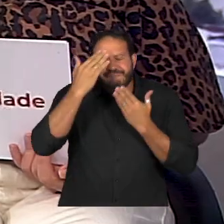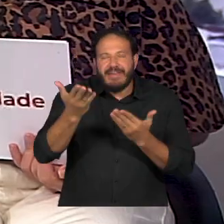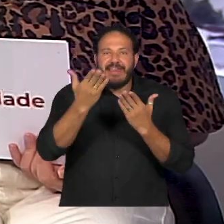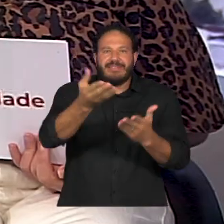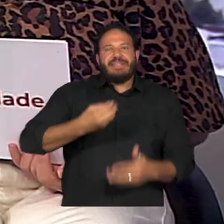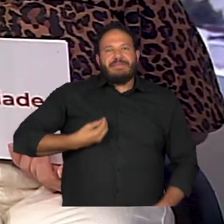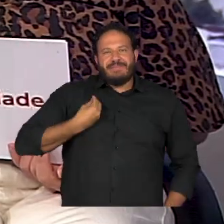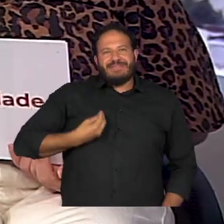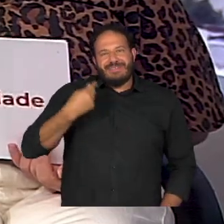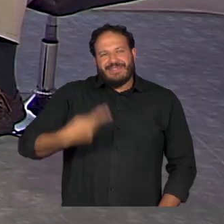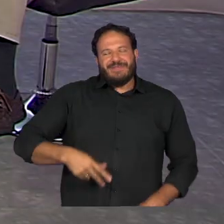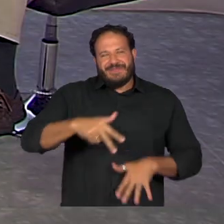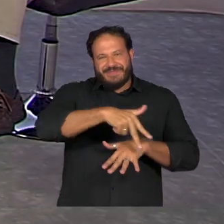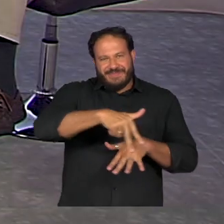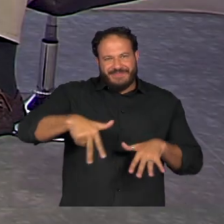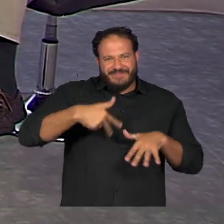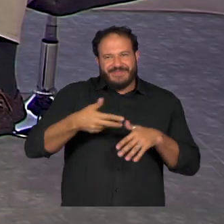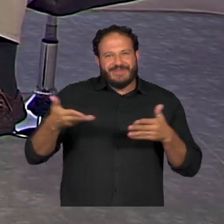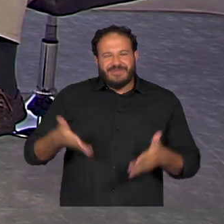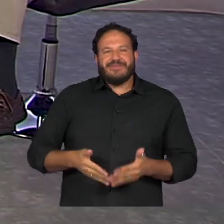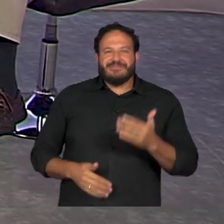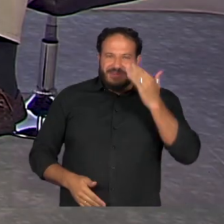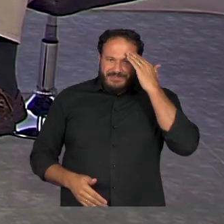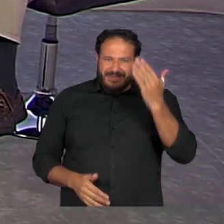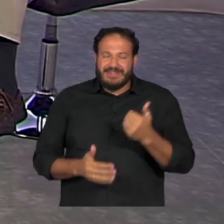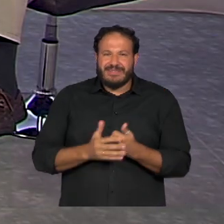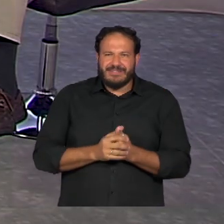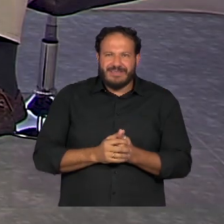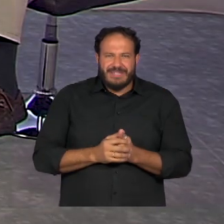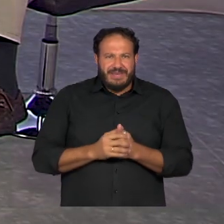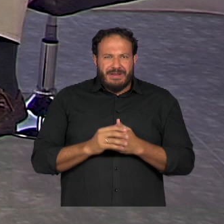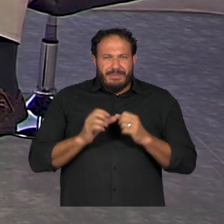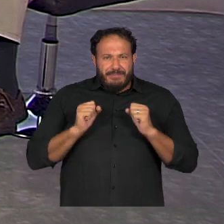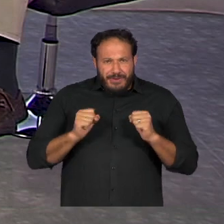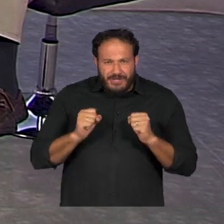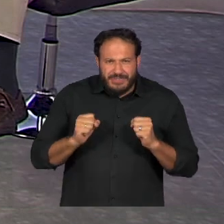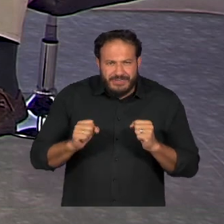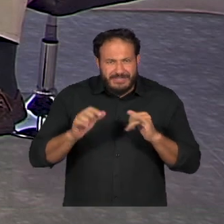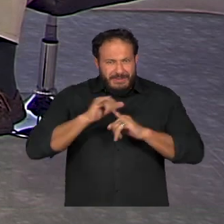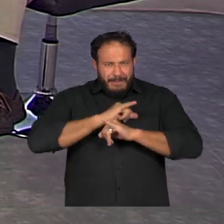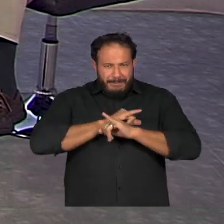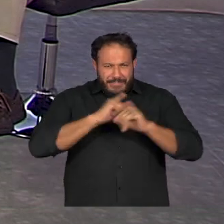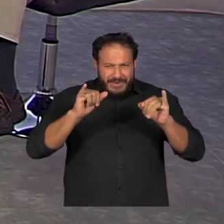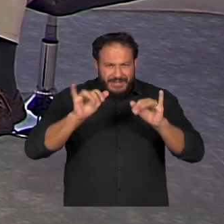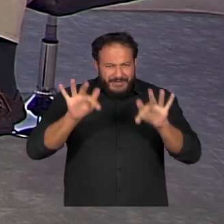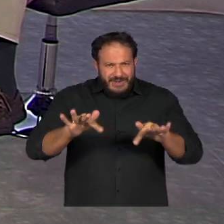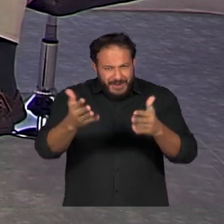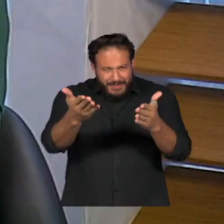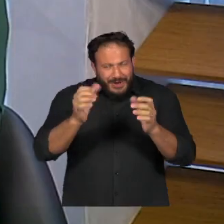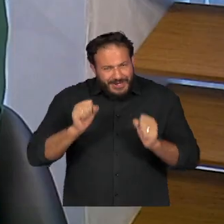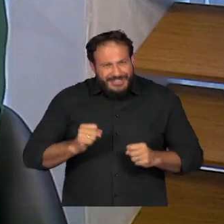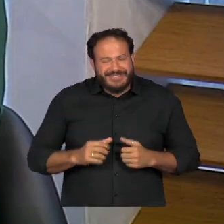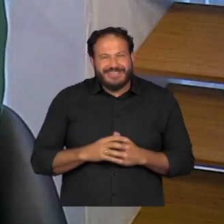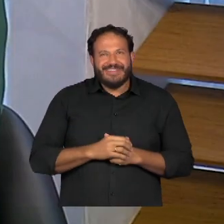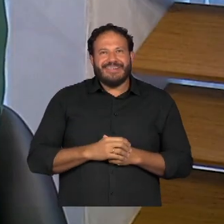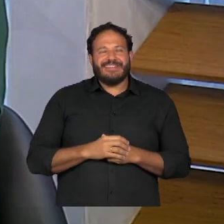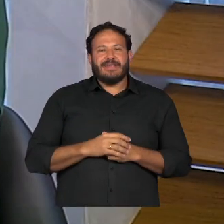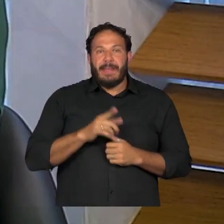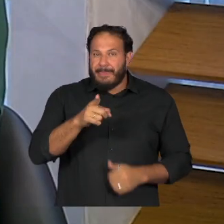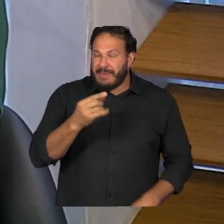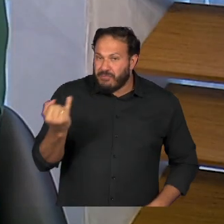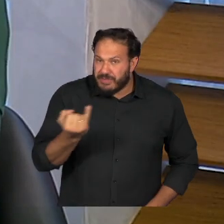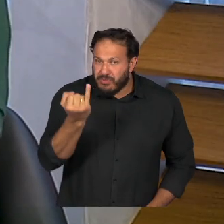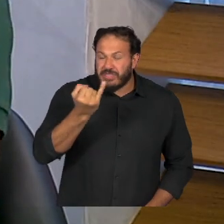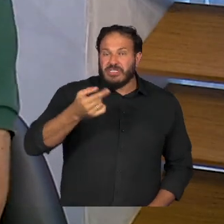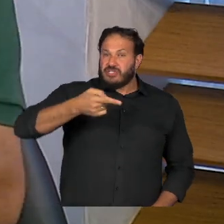presença no programa diversidade Muito obrigado posso dar uma mensagenzinha final Sem dúvida eh é muito importante